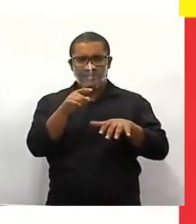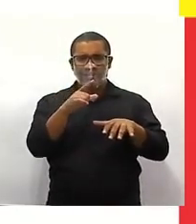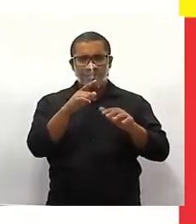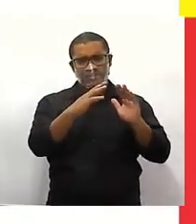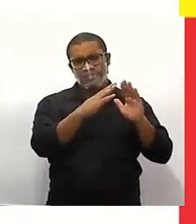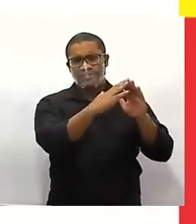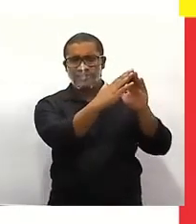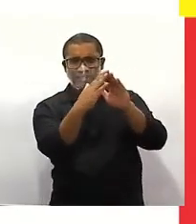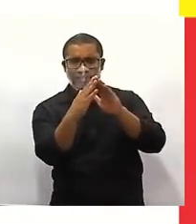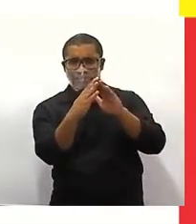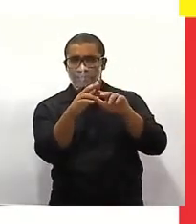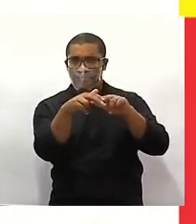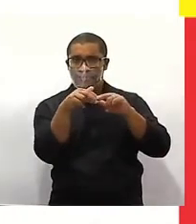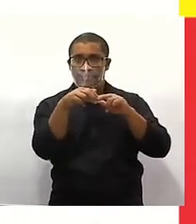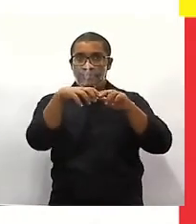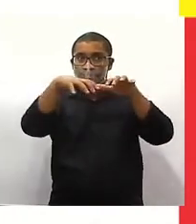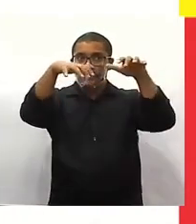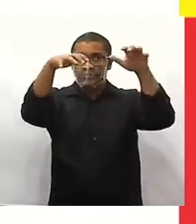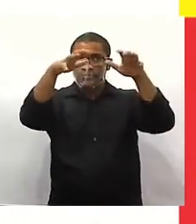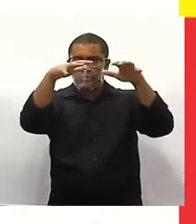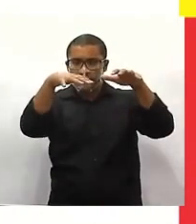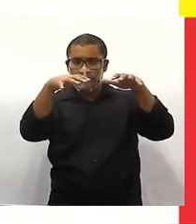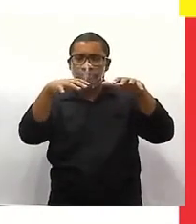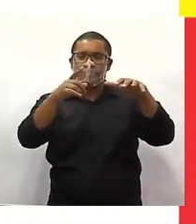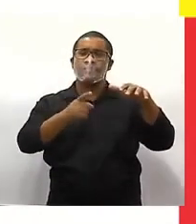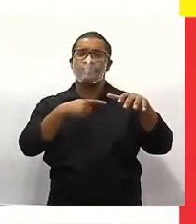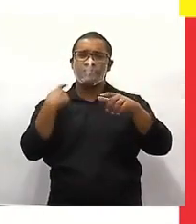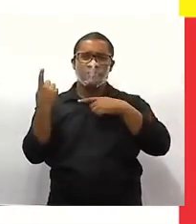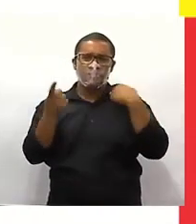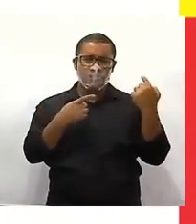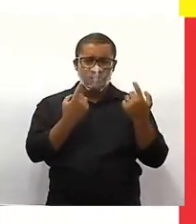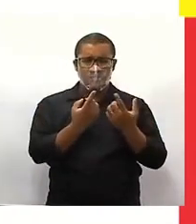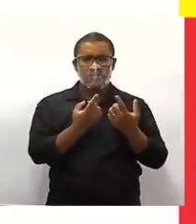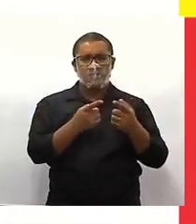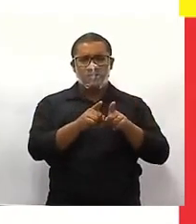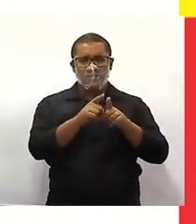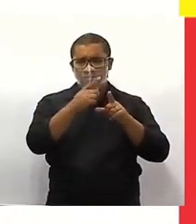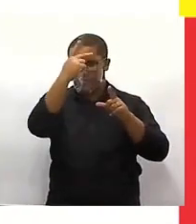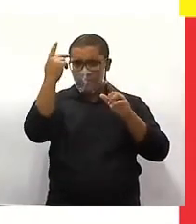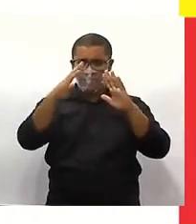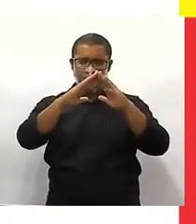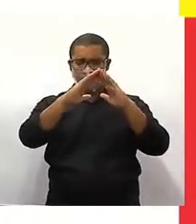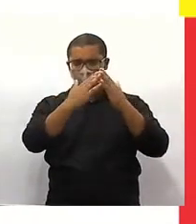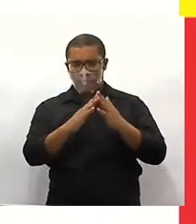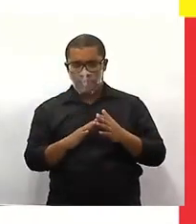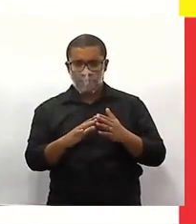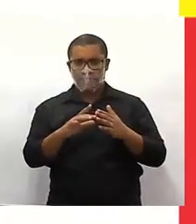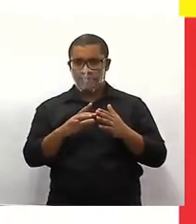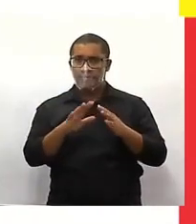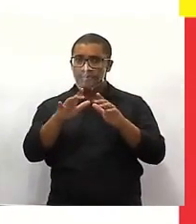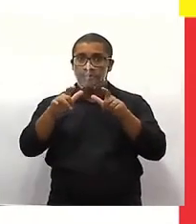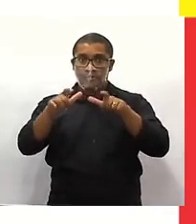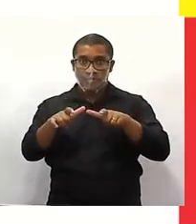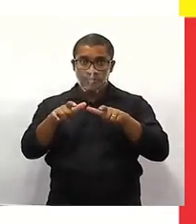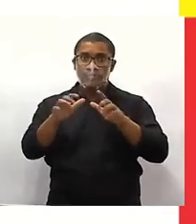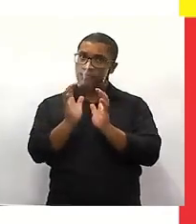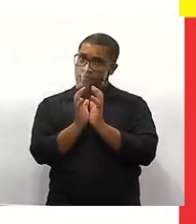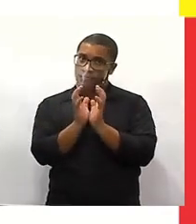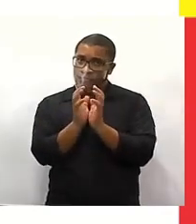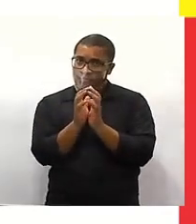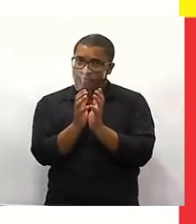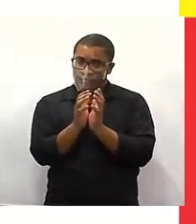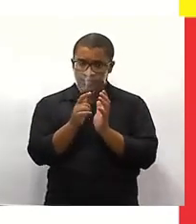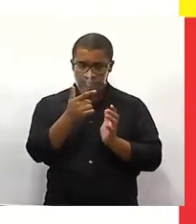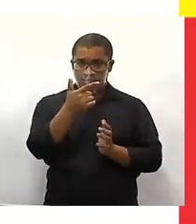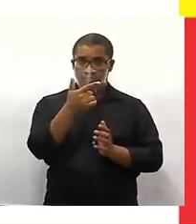urbanas. Chuva deixa mortos e desabrigados na região metropolitana do Recife. Em 24